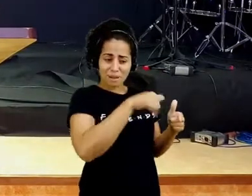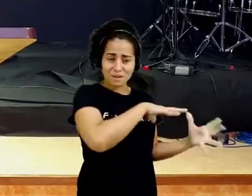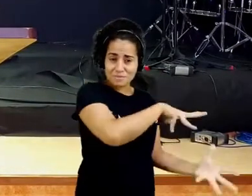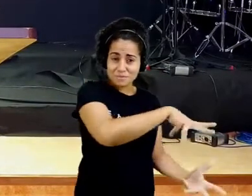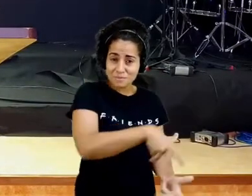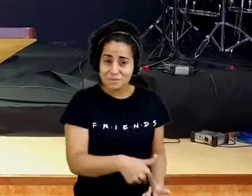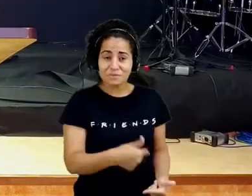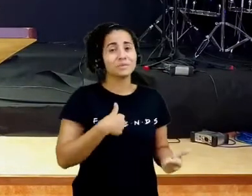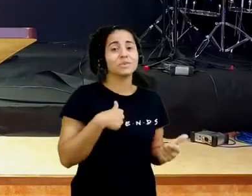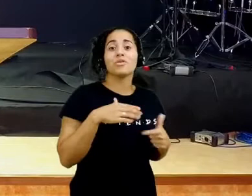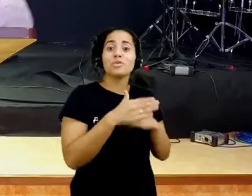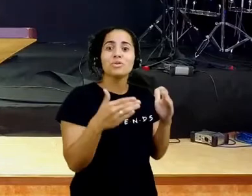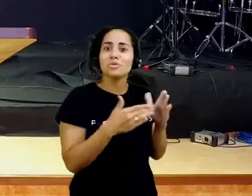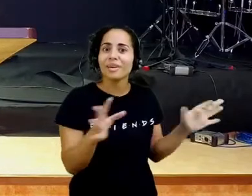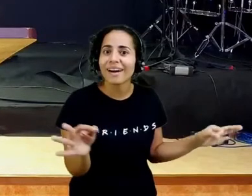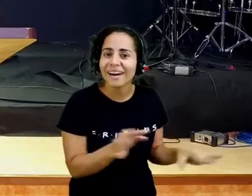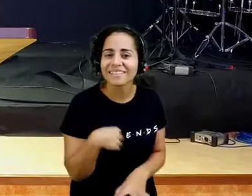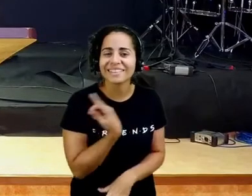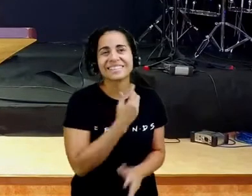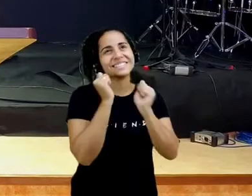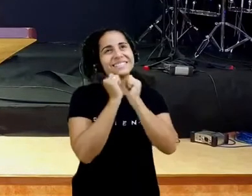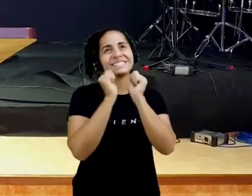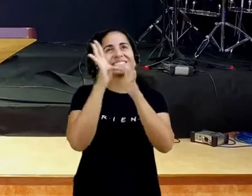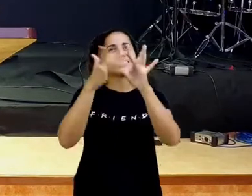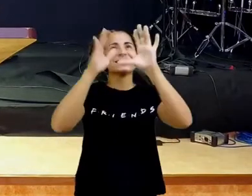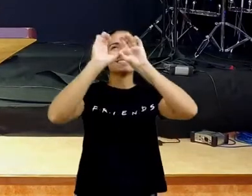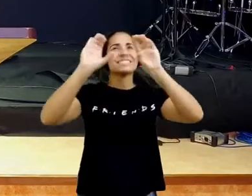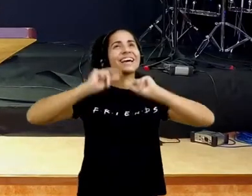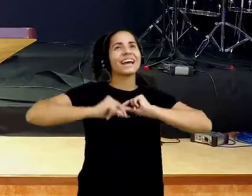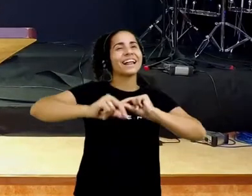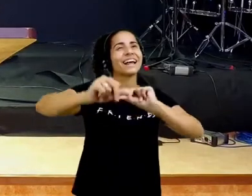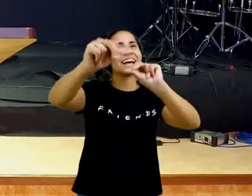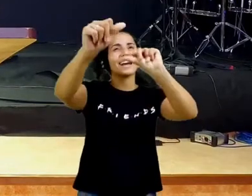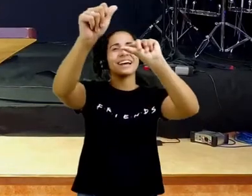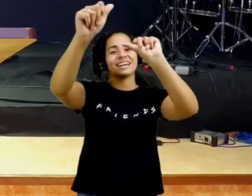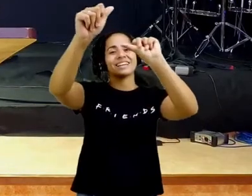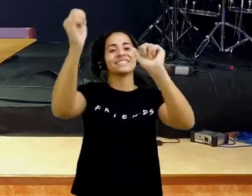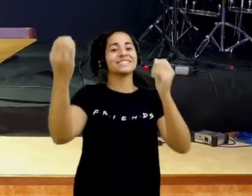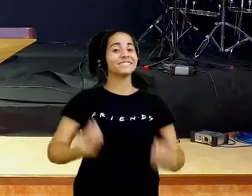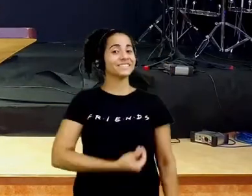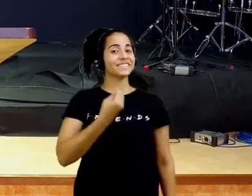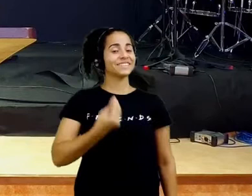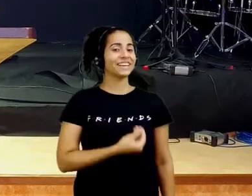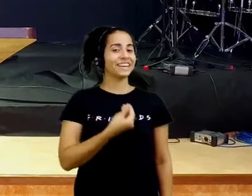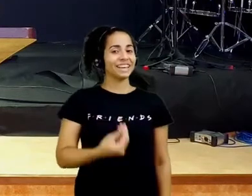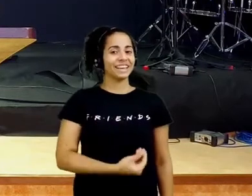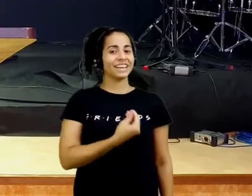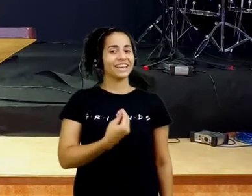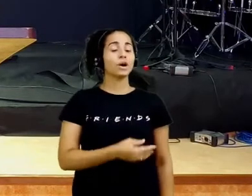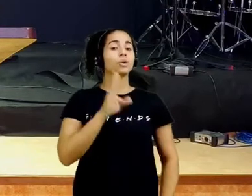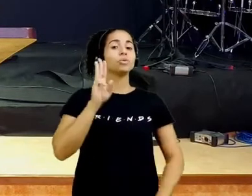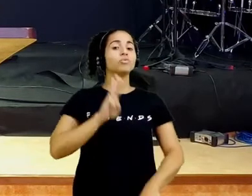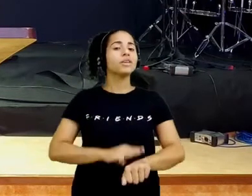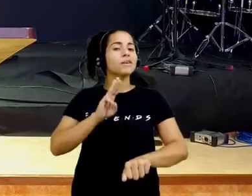os problemas dessa vida passarão e nós estaremos com Ele no paraíso eterno para vivermos o